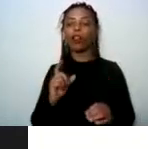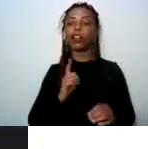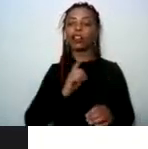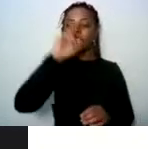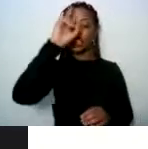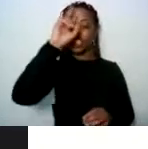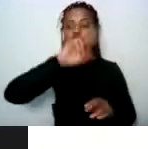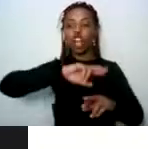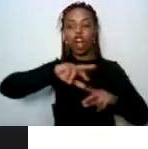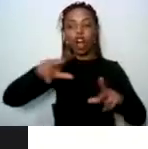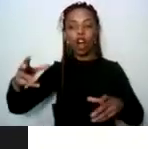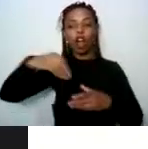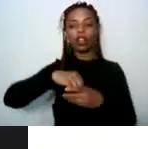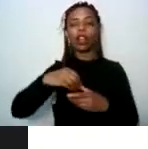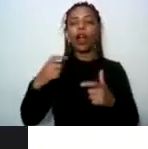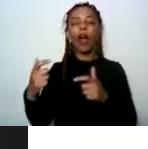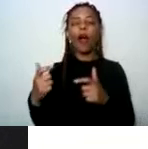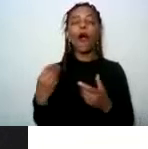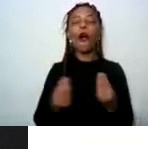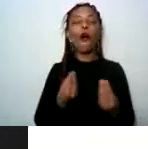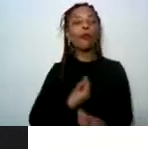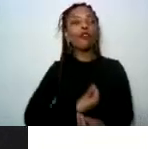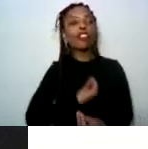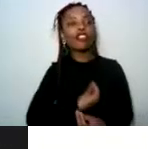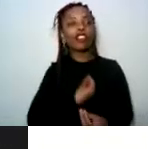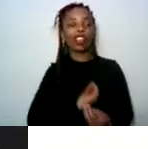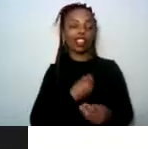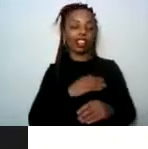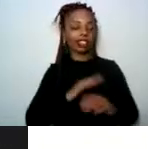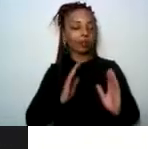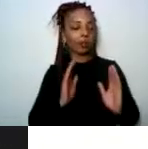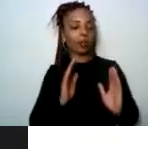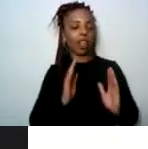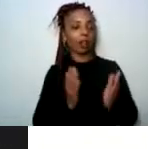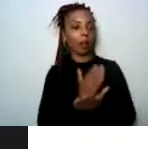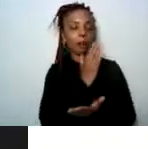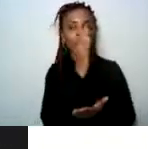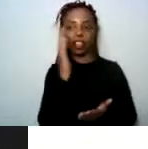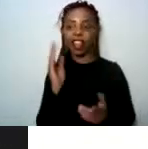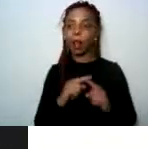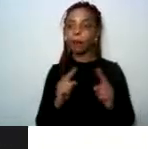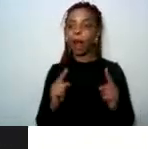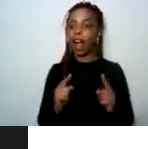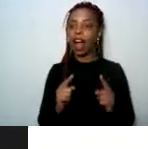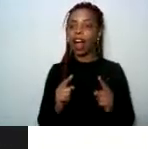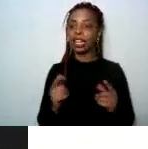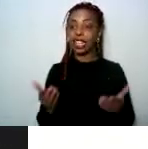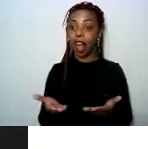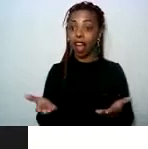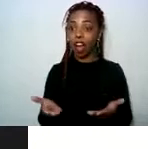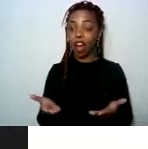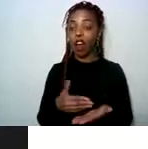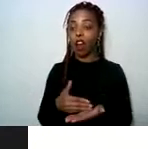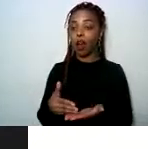onde ela viveu, como viveu, passou, etc. E aí aqui a gente a partir disso a gente